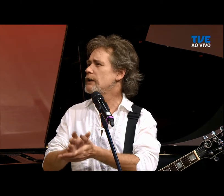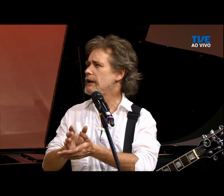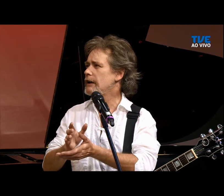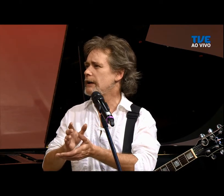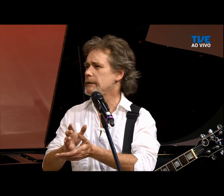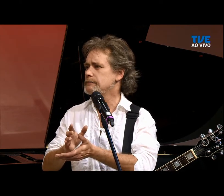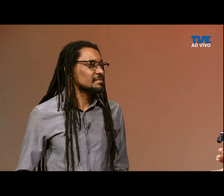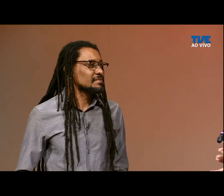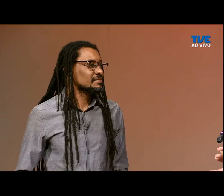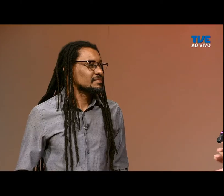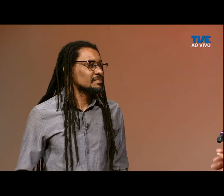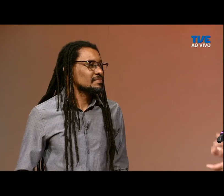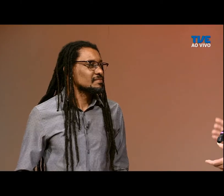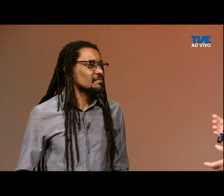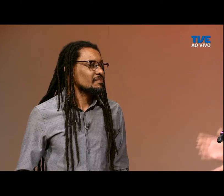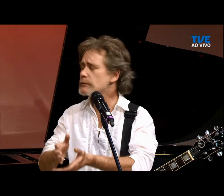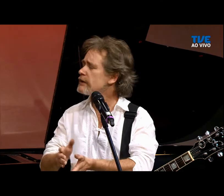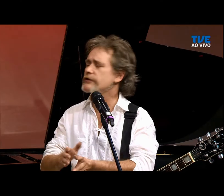formato